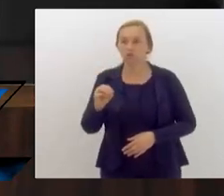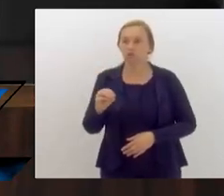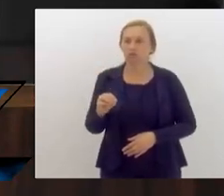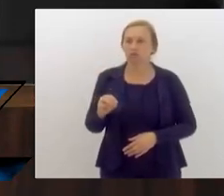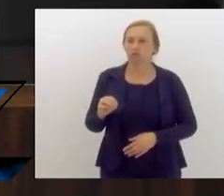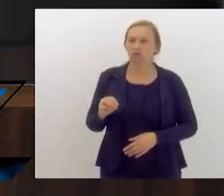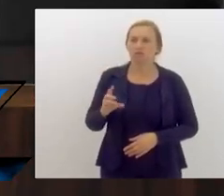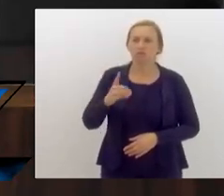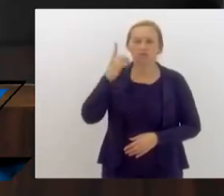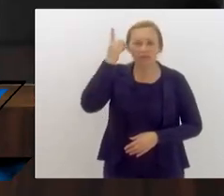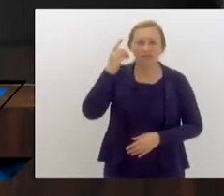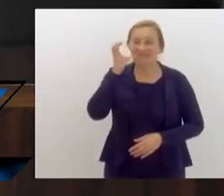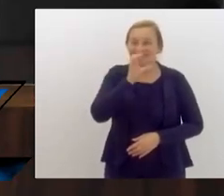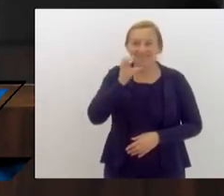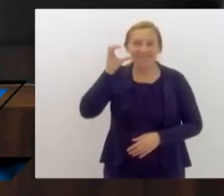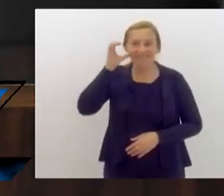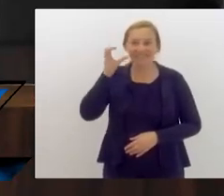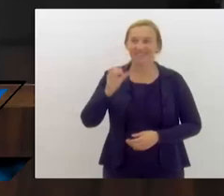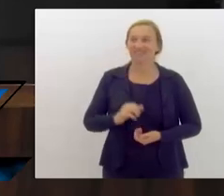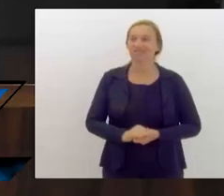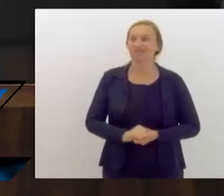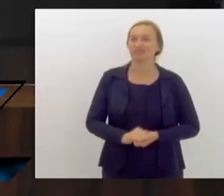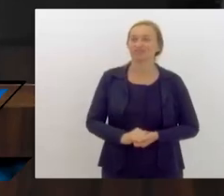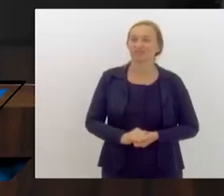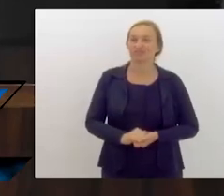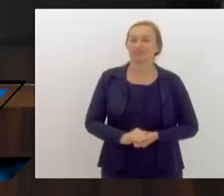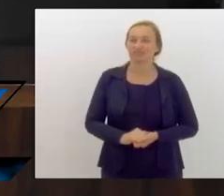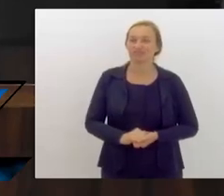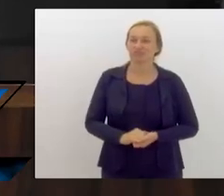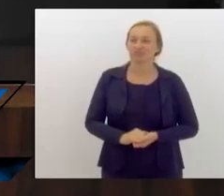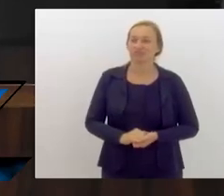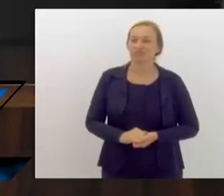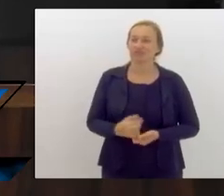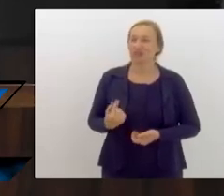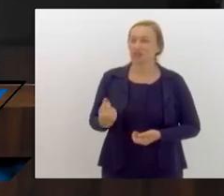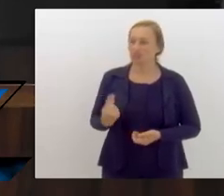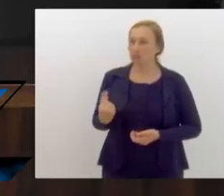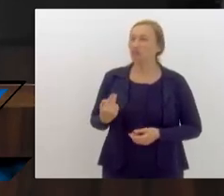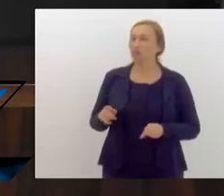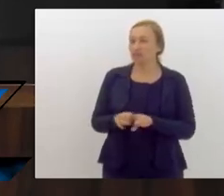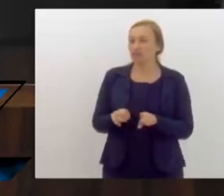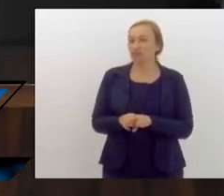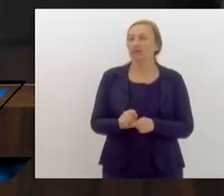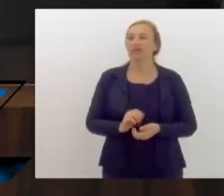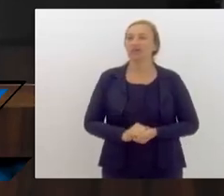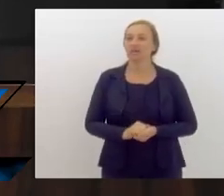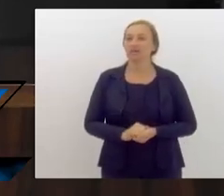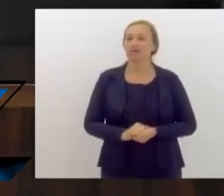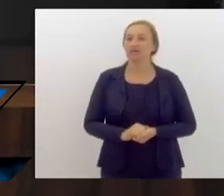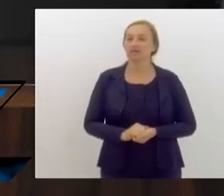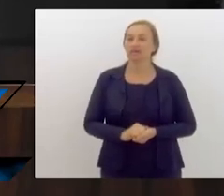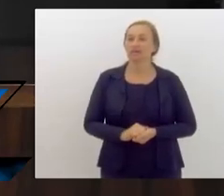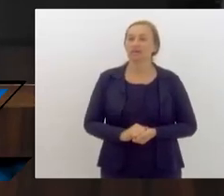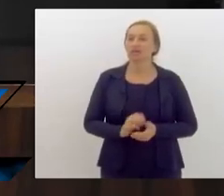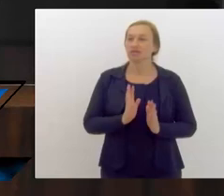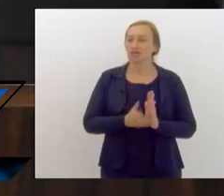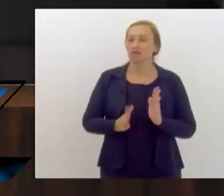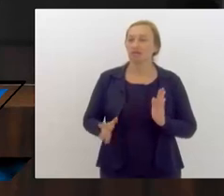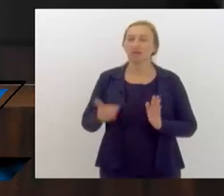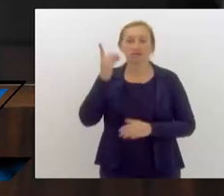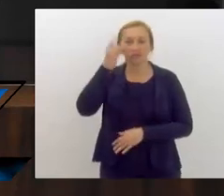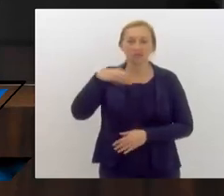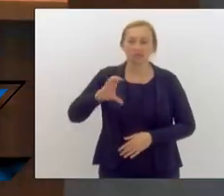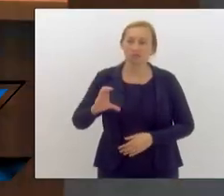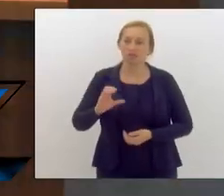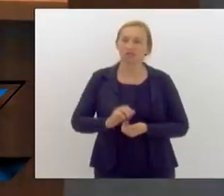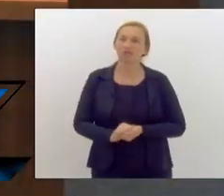Deputado Célia Jordão pode me incluir também por gentileza por favor